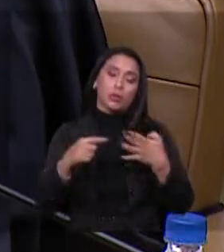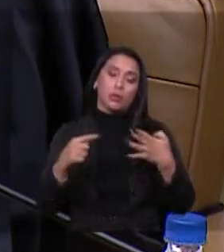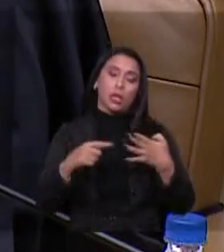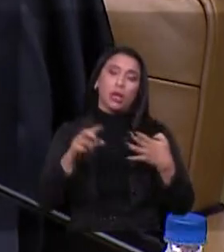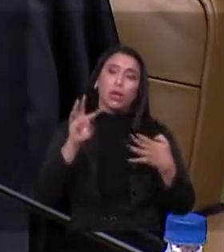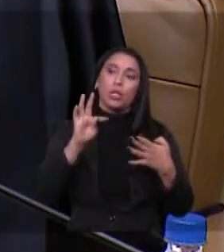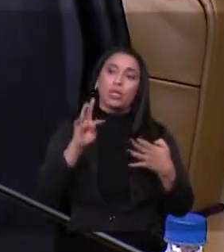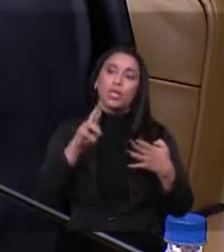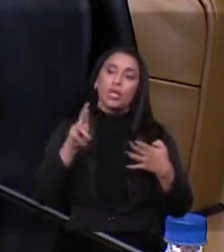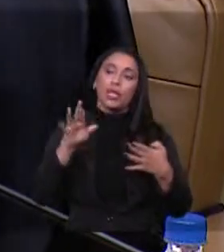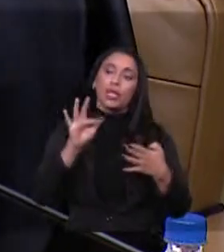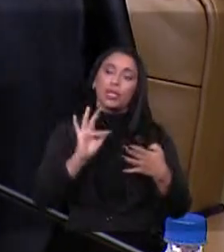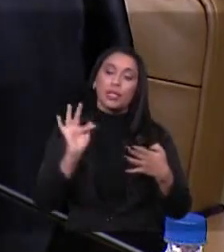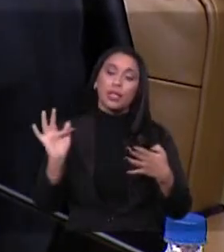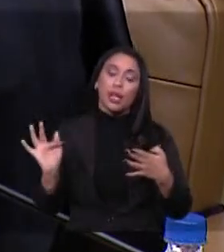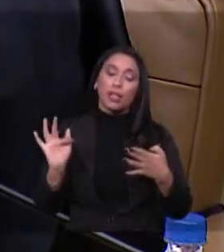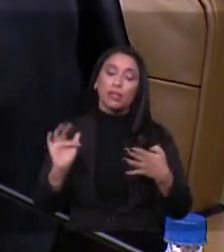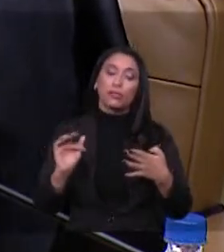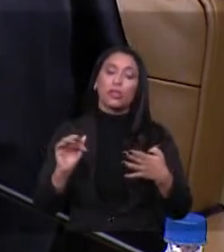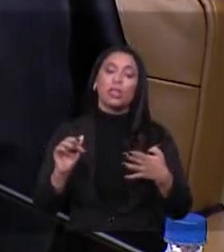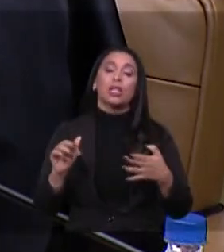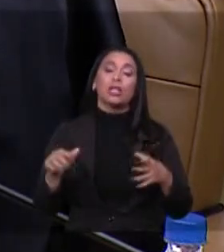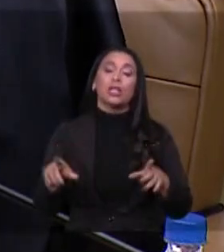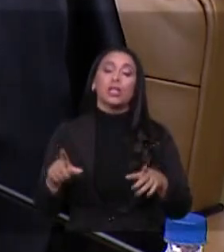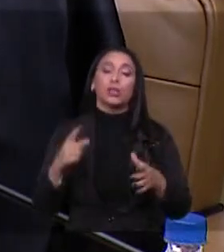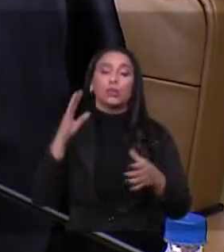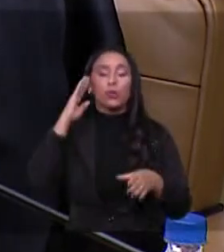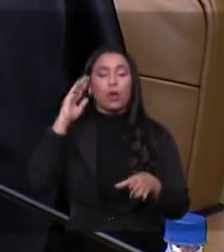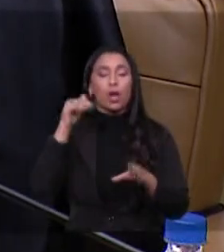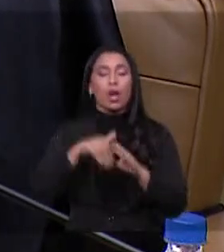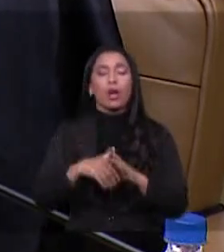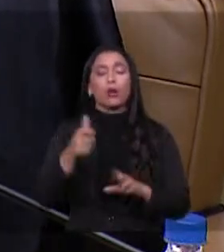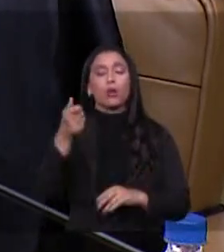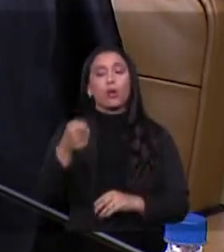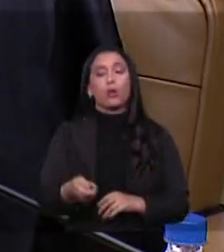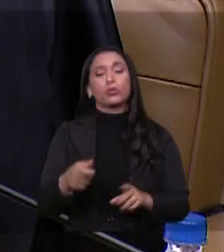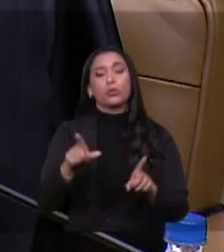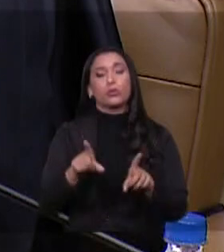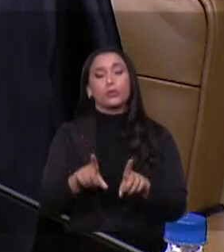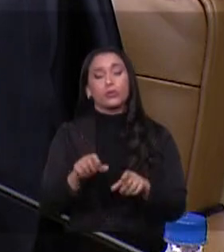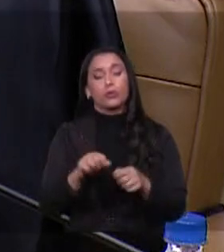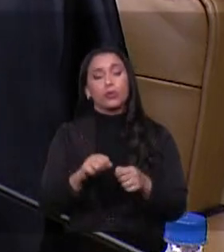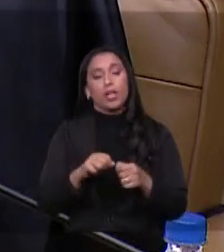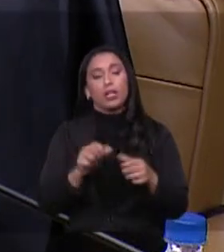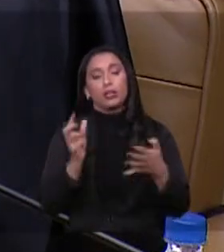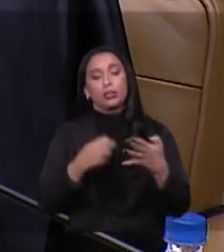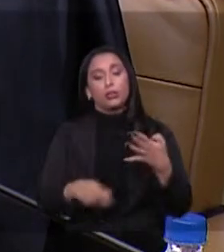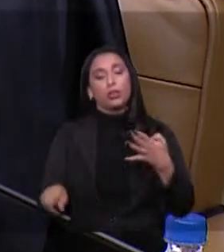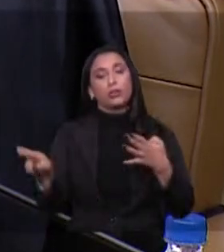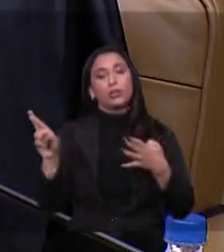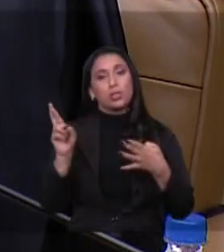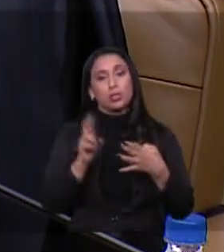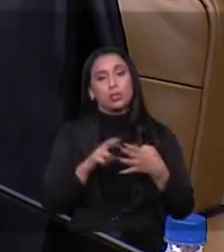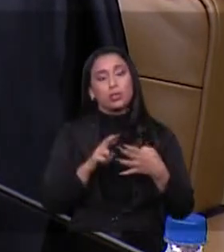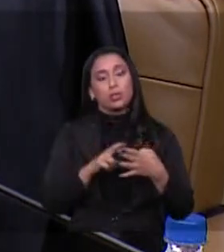pelo TRF, e no próprio acórdão recorrido nesse extraordinário, distingue-se